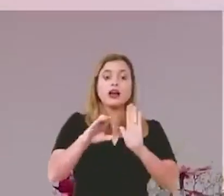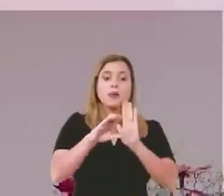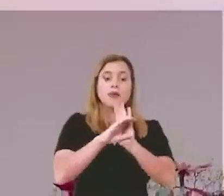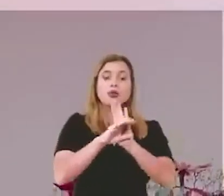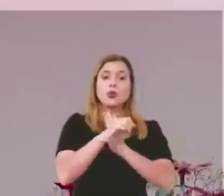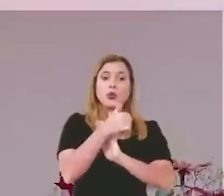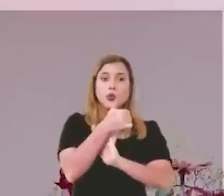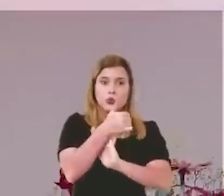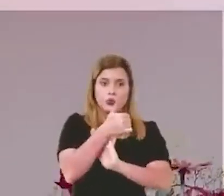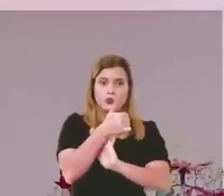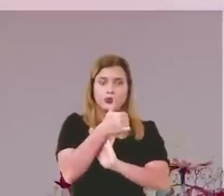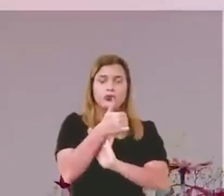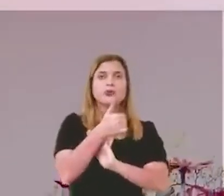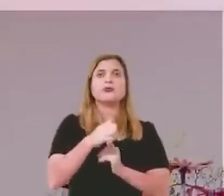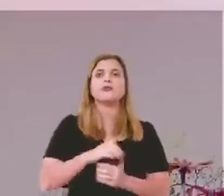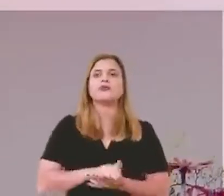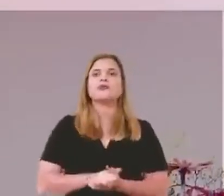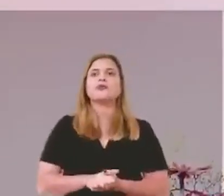1.